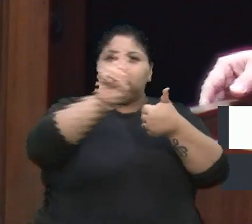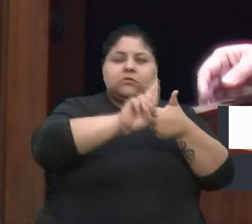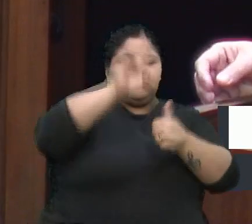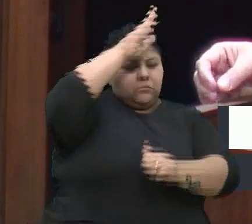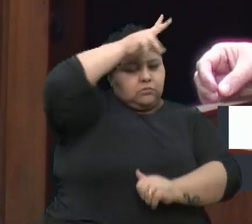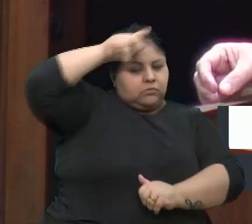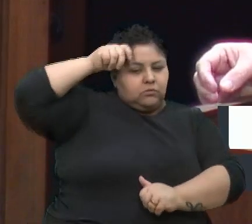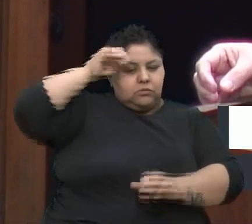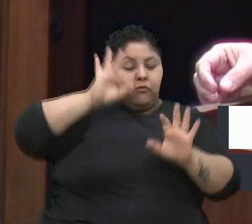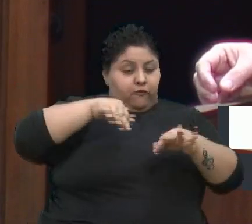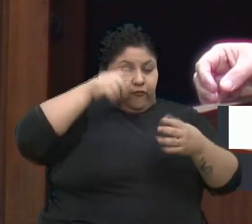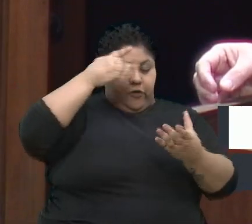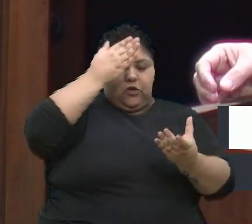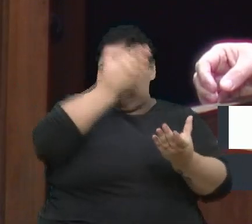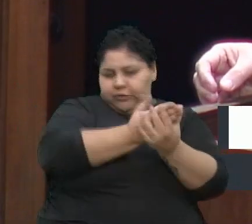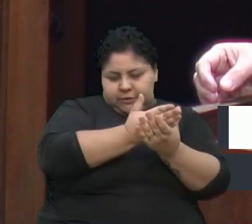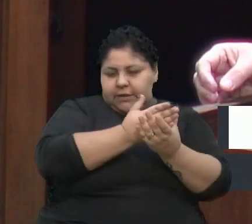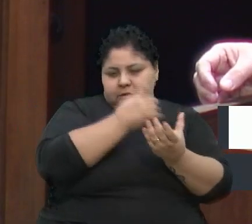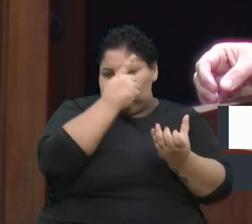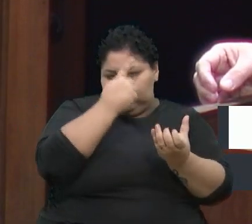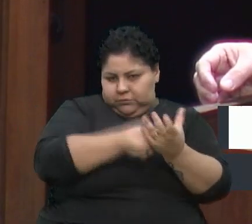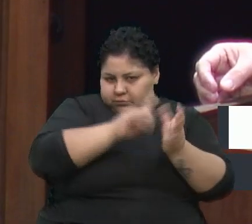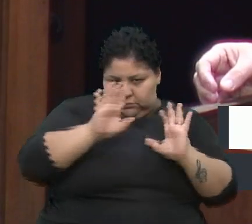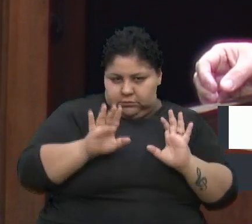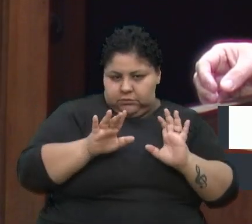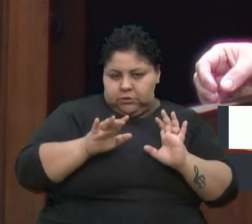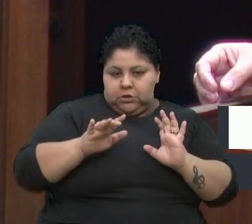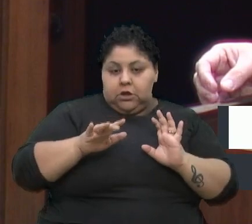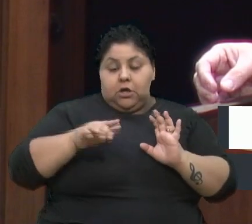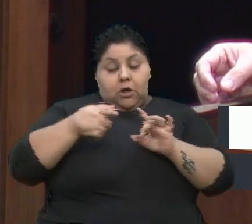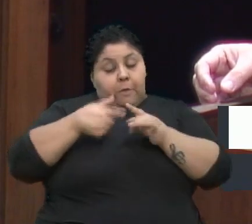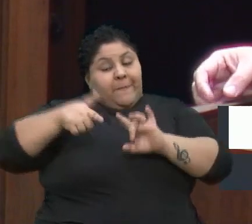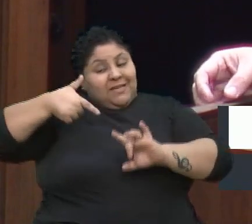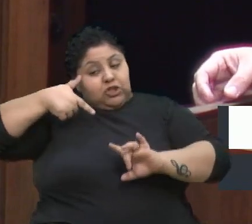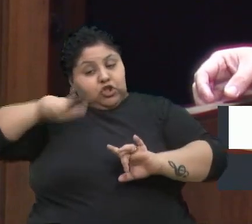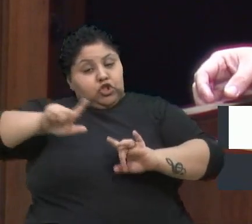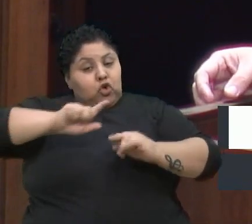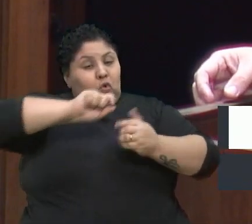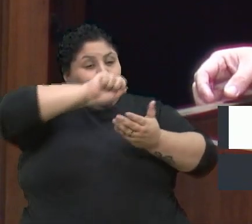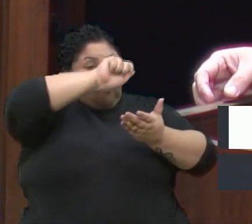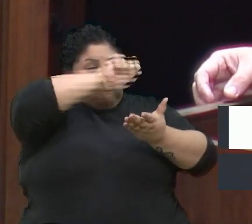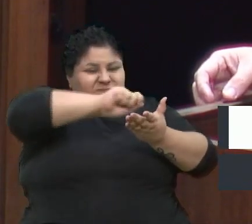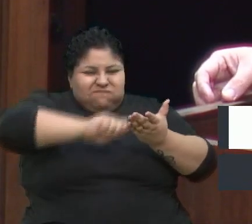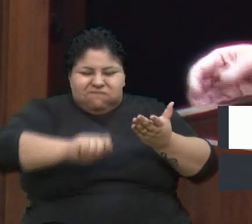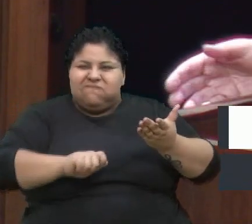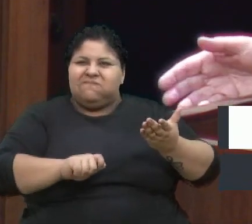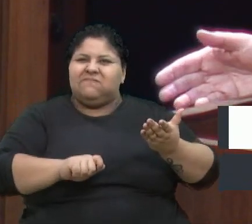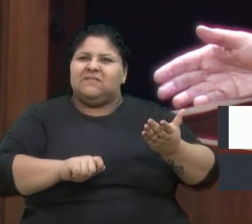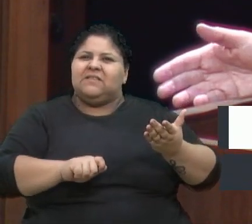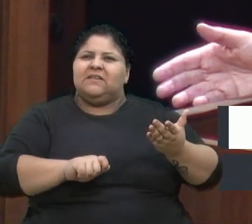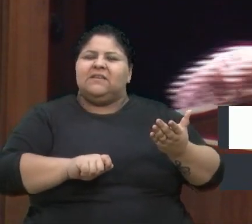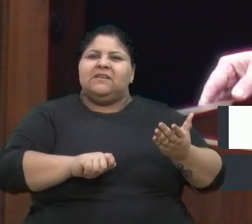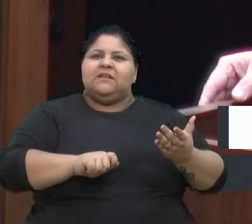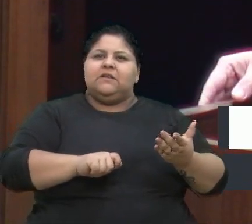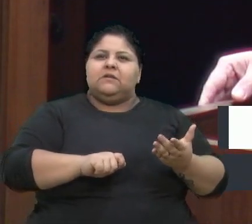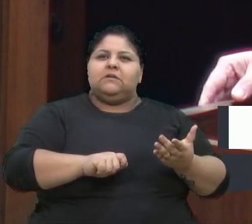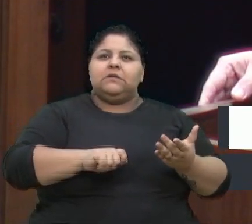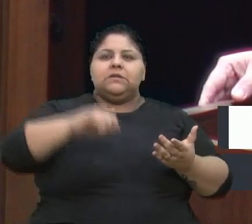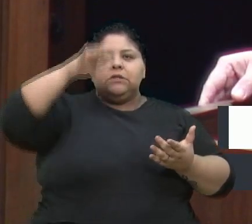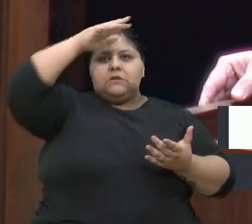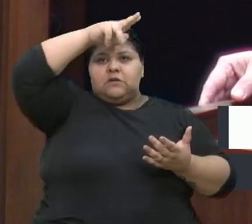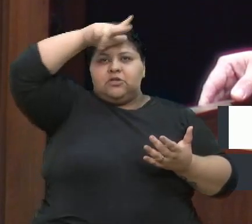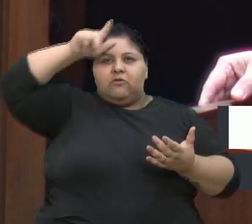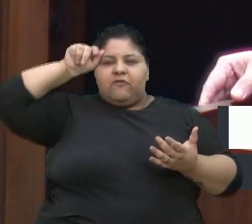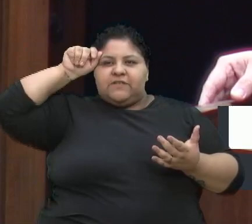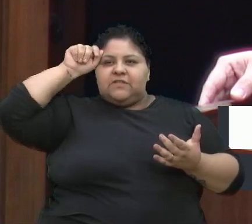acordo ali, mas conseguimos assinar, então, e o prefeito Agiló teve essa